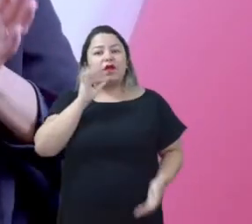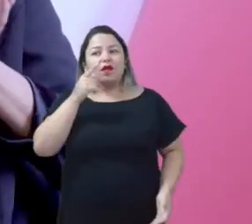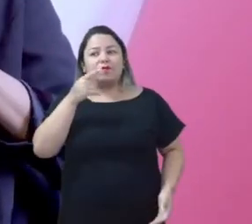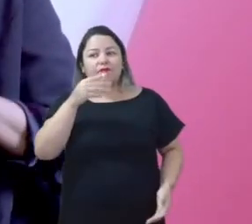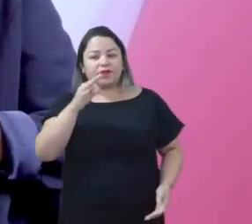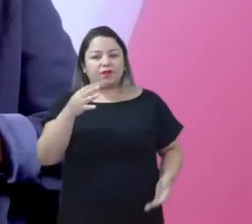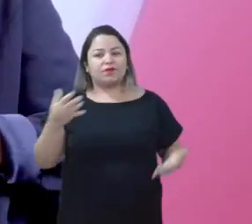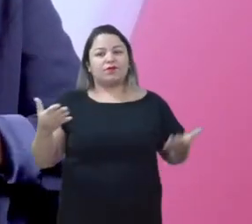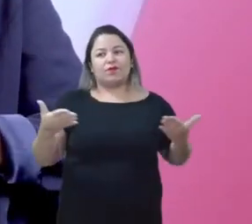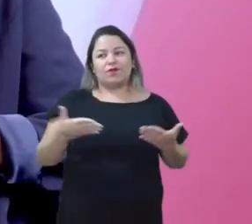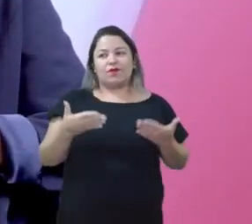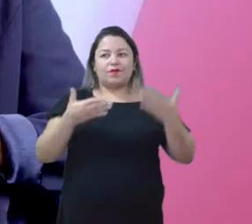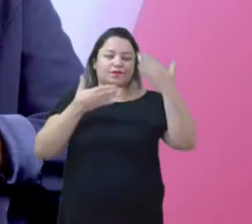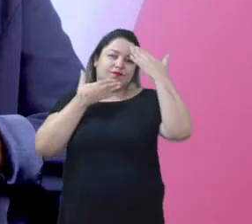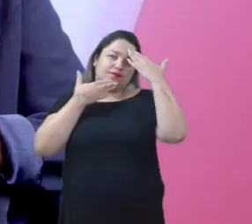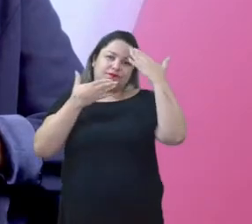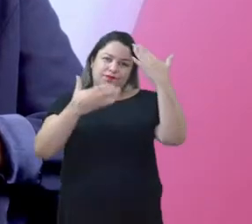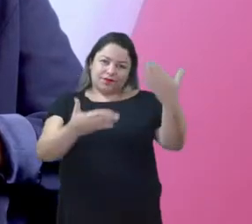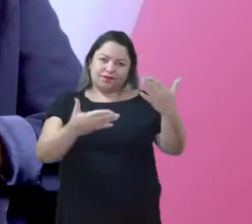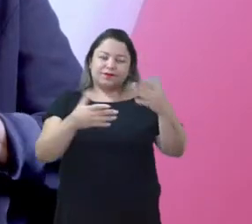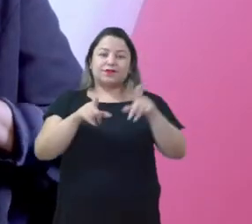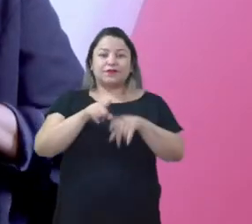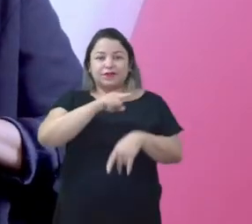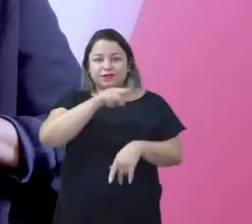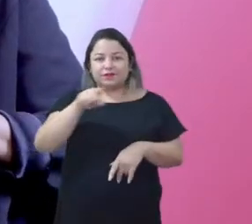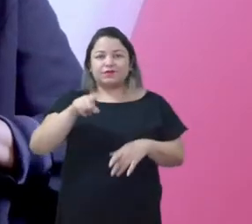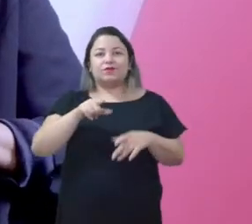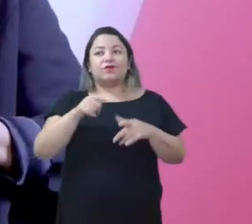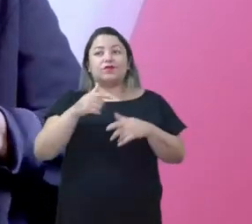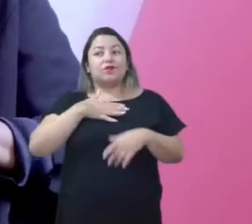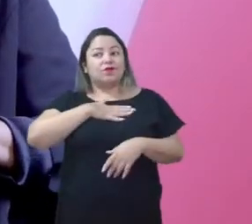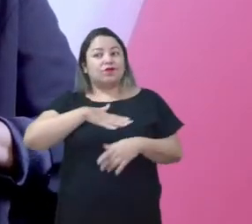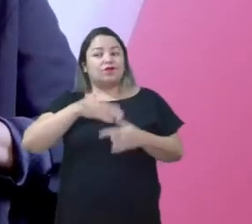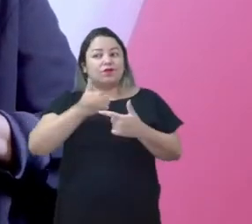de hoje. Obrigada pela sua companhia. Se você gostou,